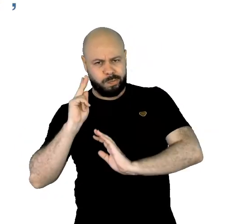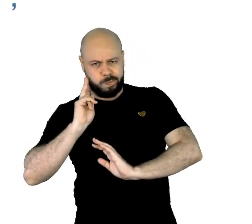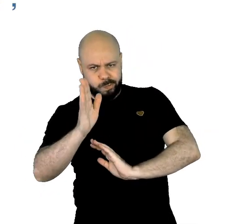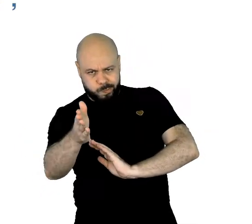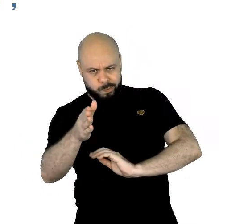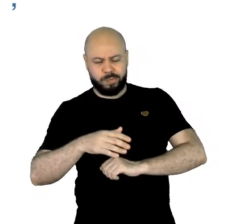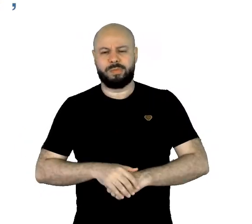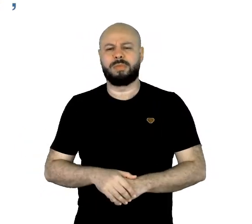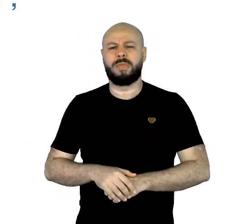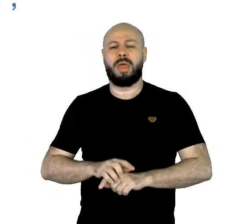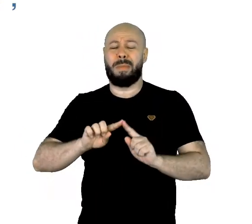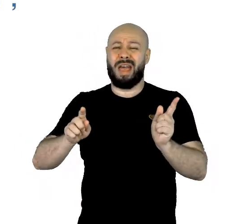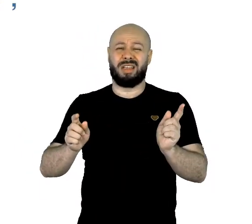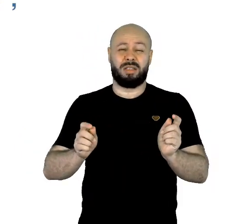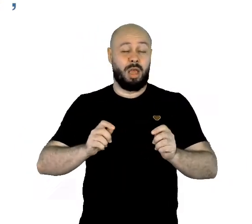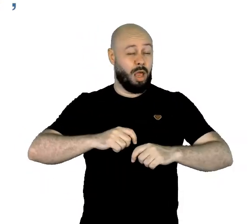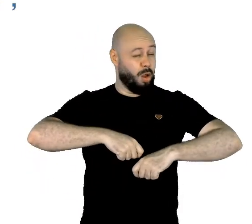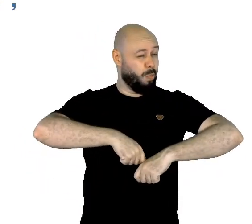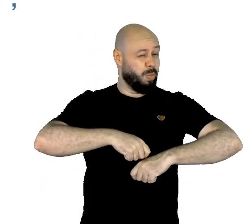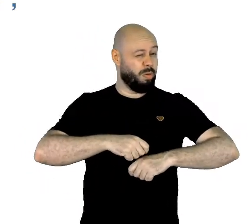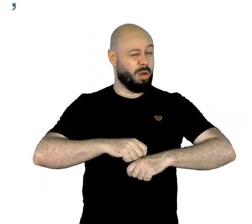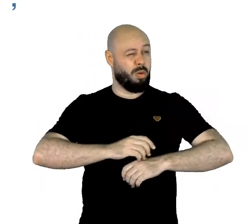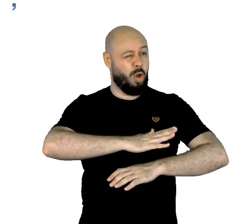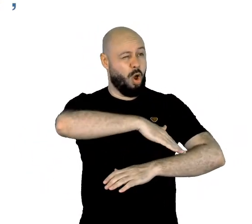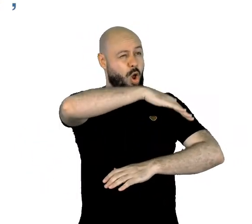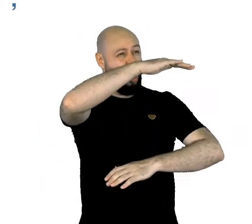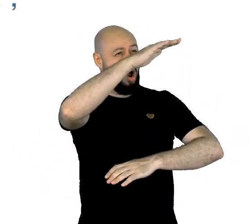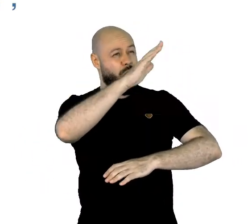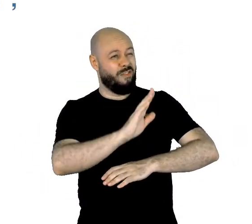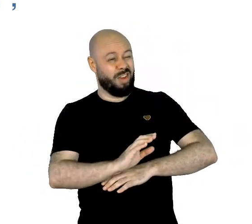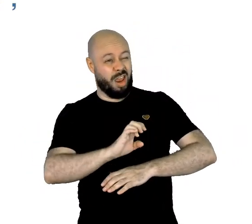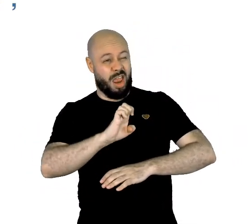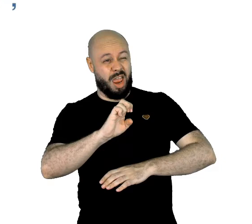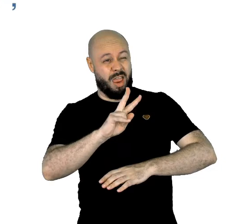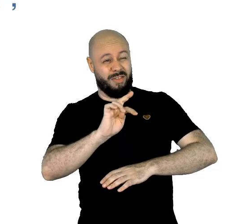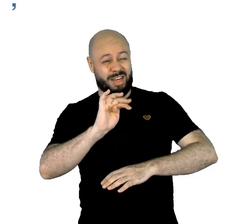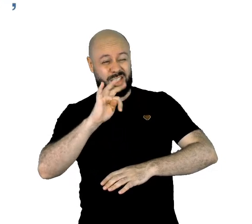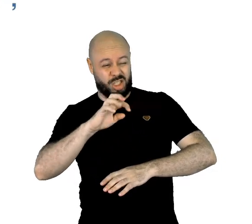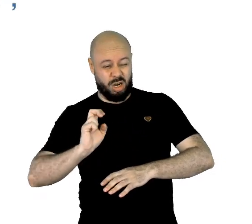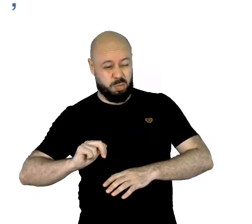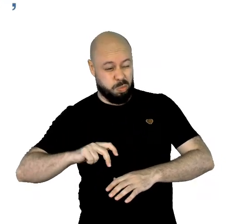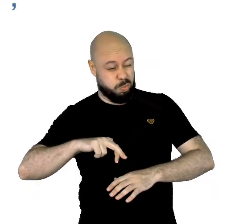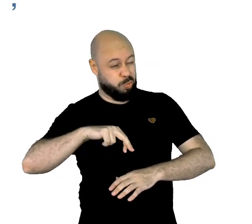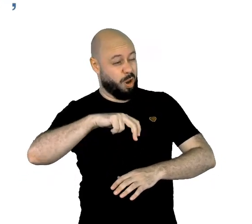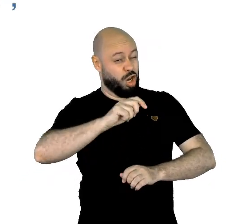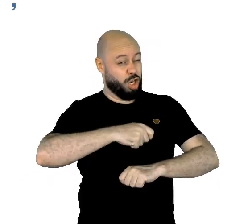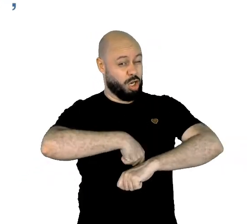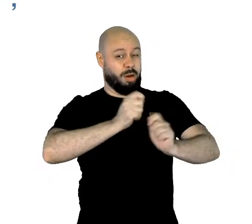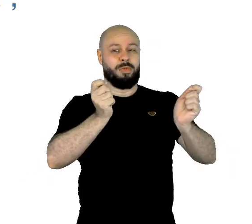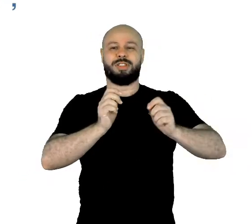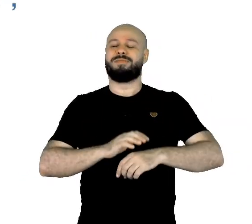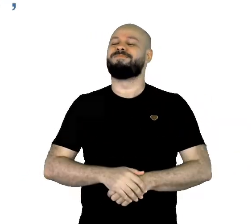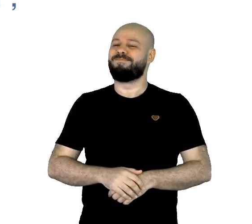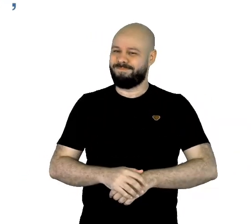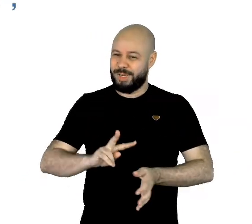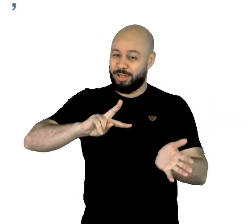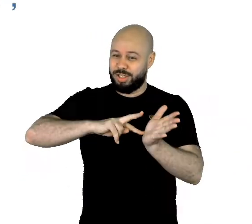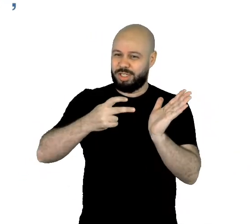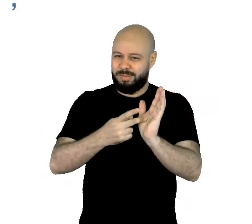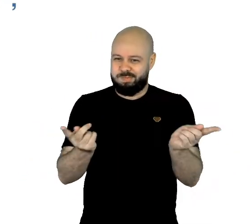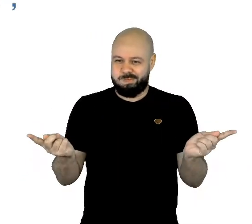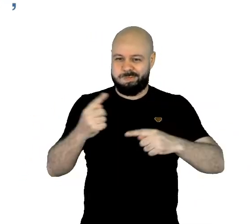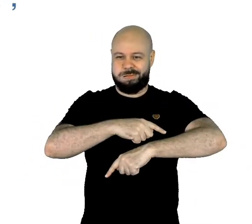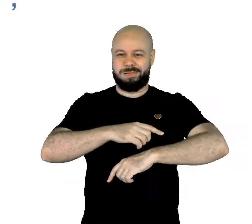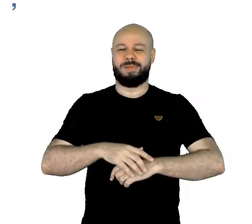Quando você diz, é impossível escalar o Monte Everest, o sentido mudou